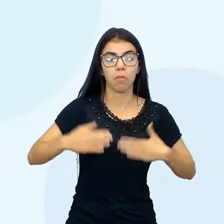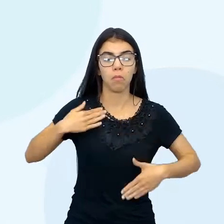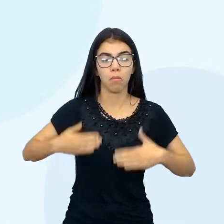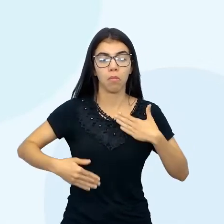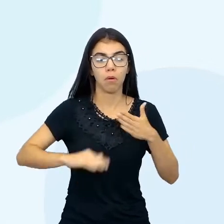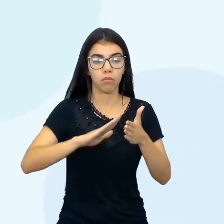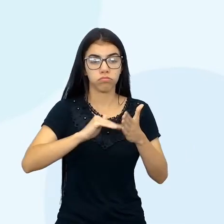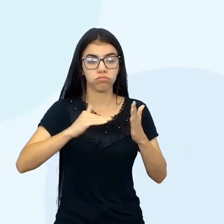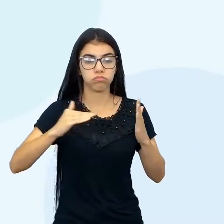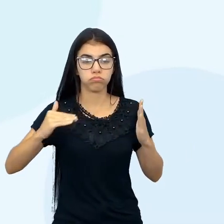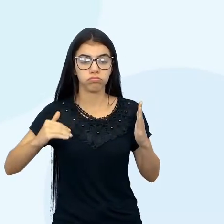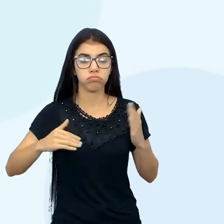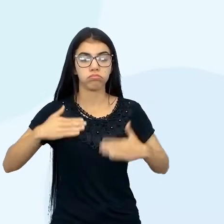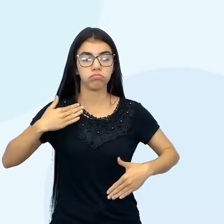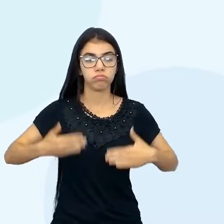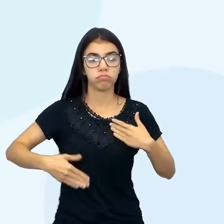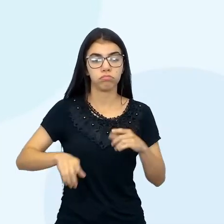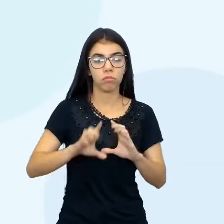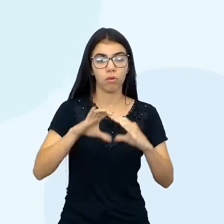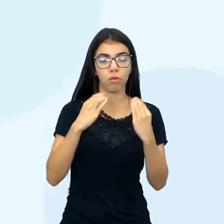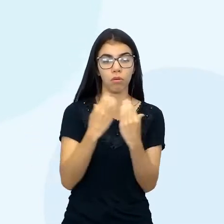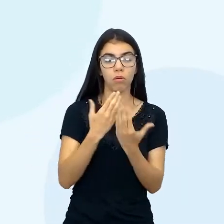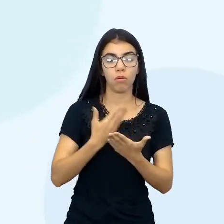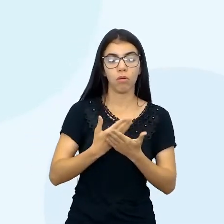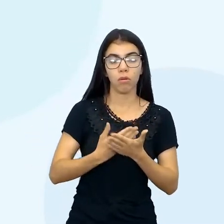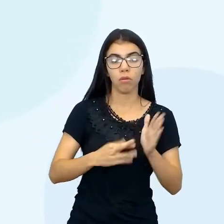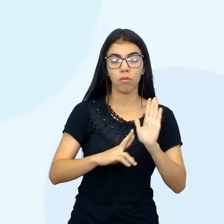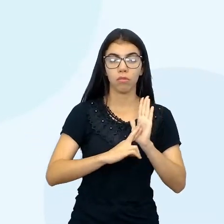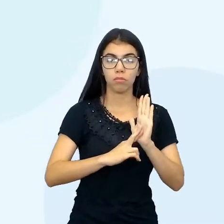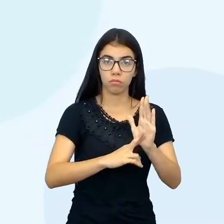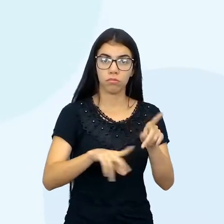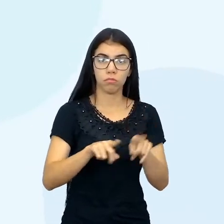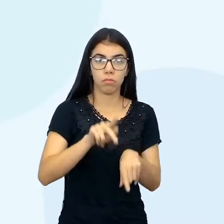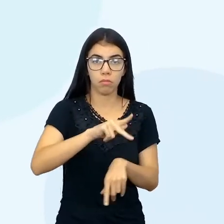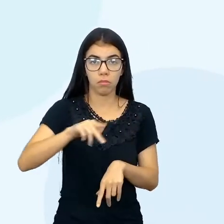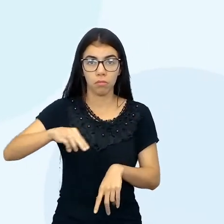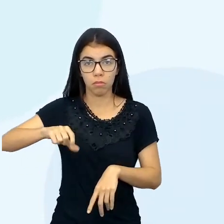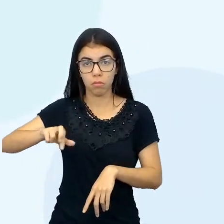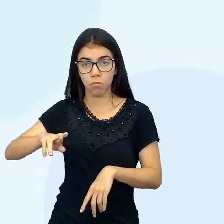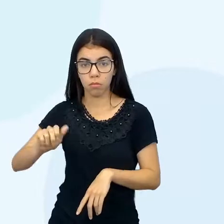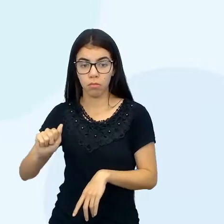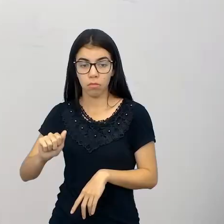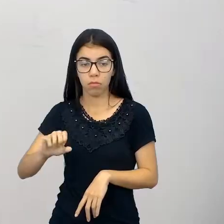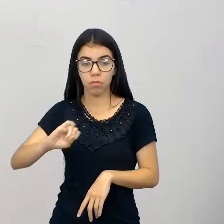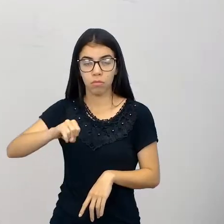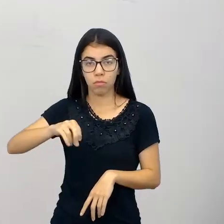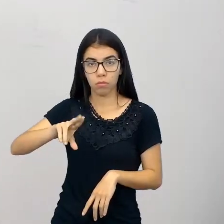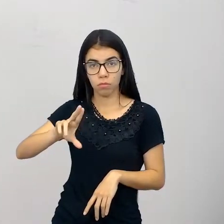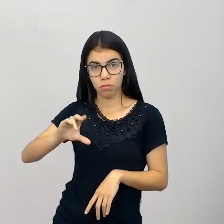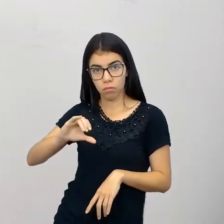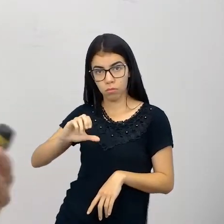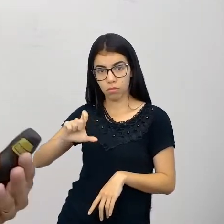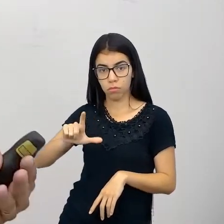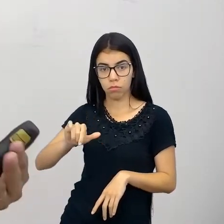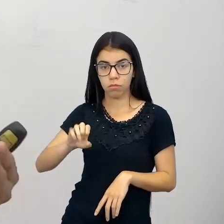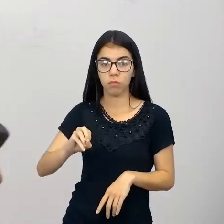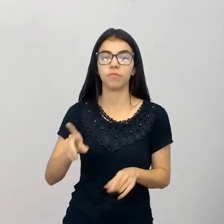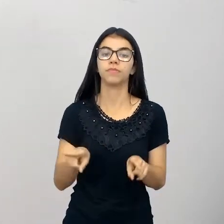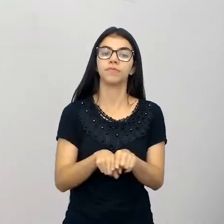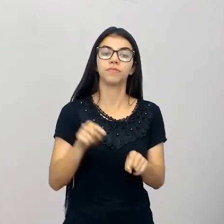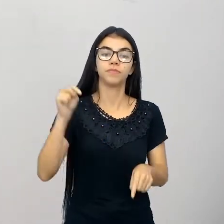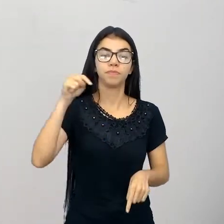nós aqui, ó. Junto comigo estão no aprofundamento a professora Mara, o professor Juscelio e o professor Mauro Farias. E